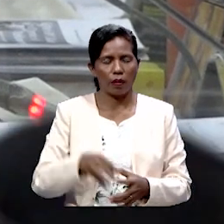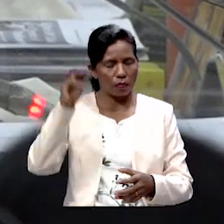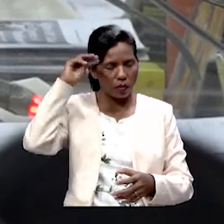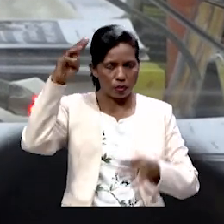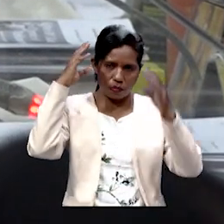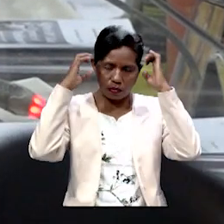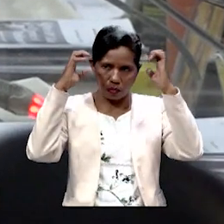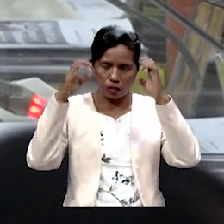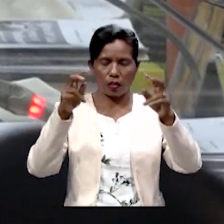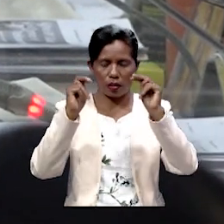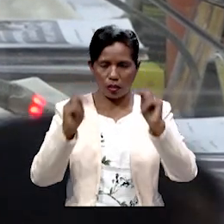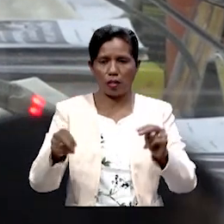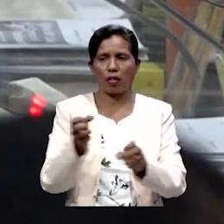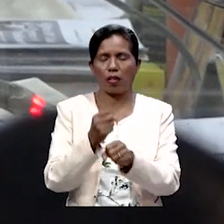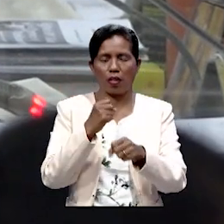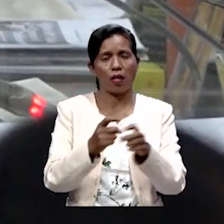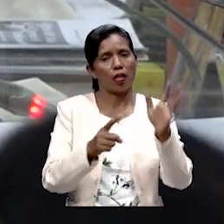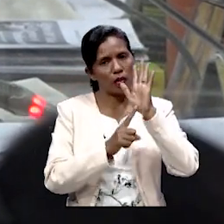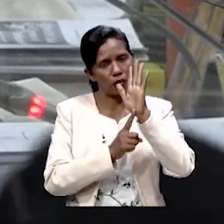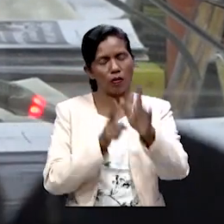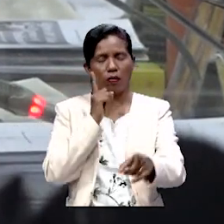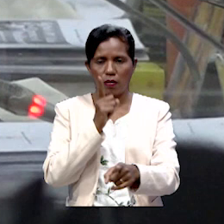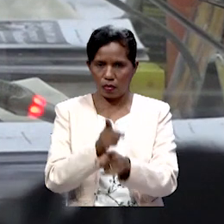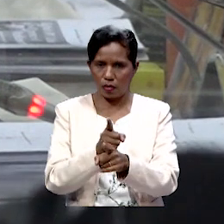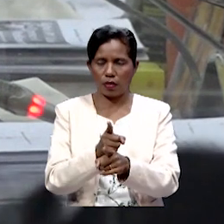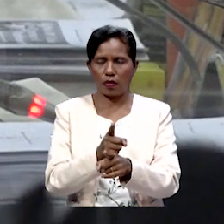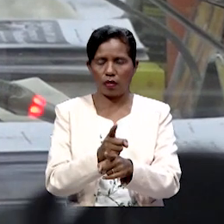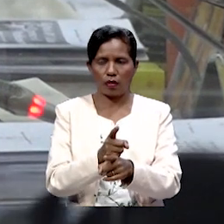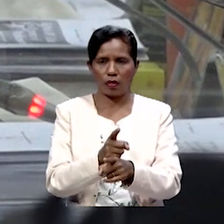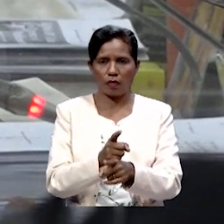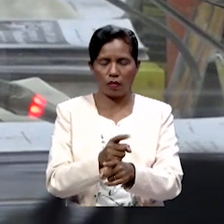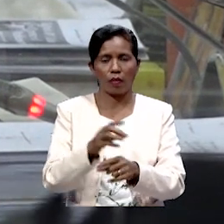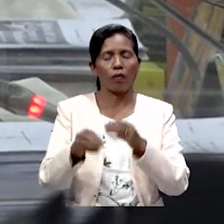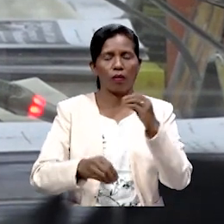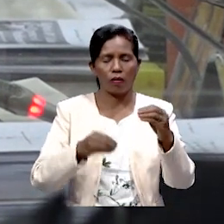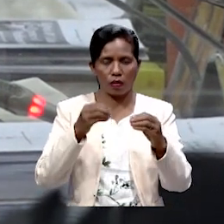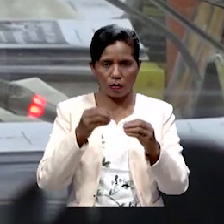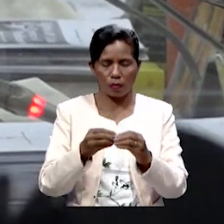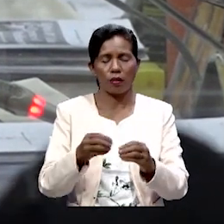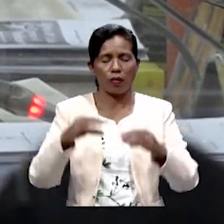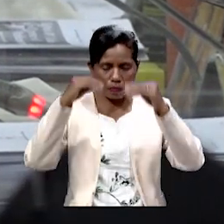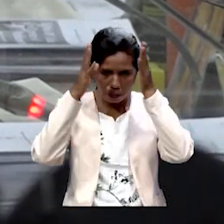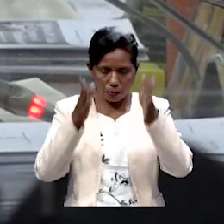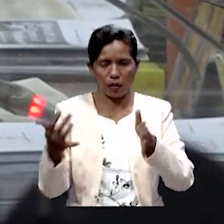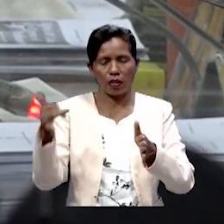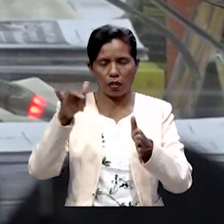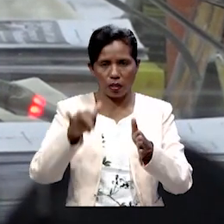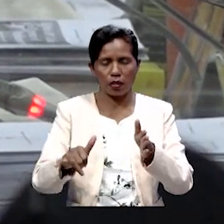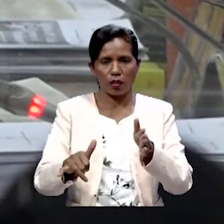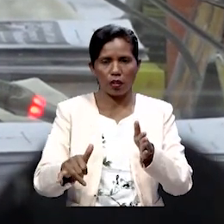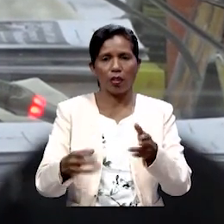para ter de fazer a justificação para que os nossos professores que